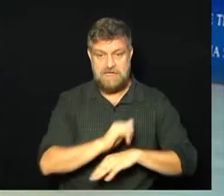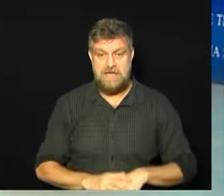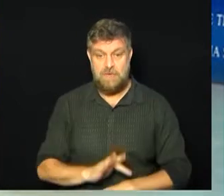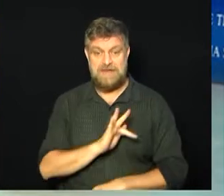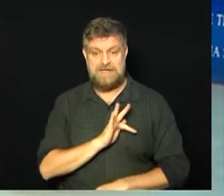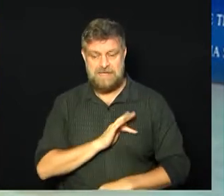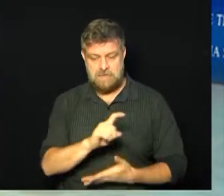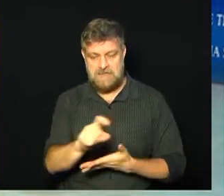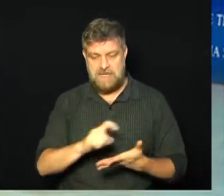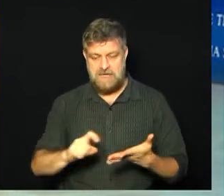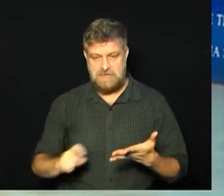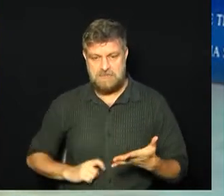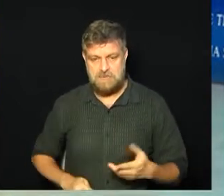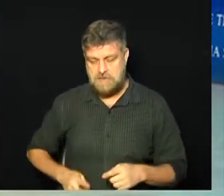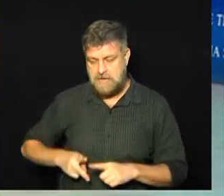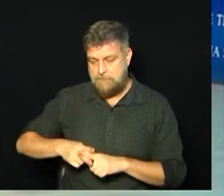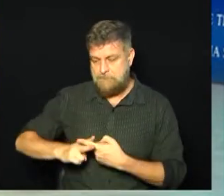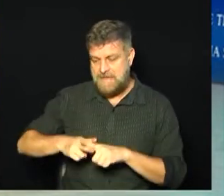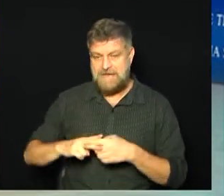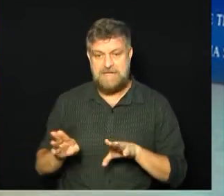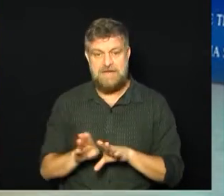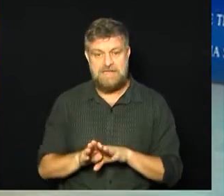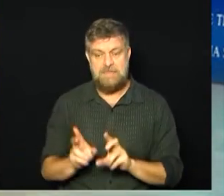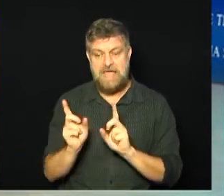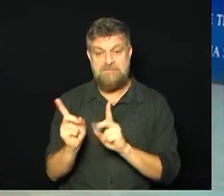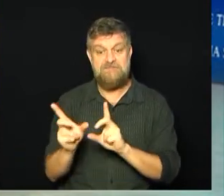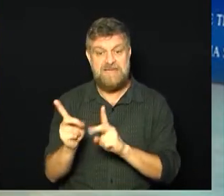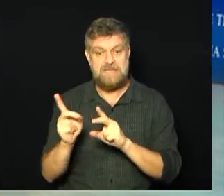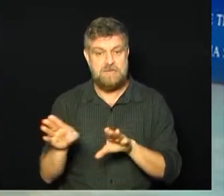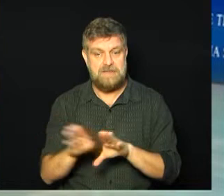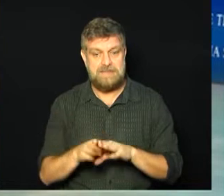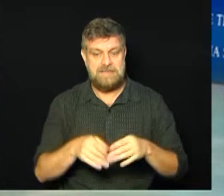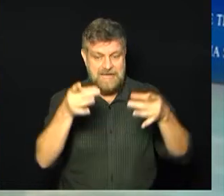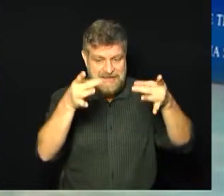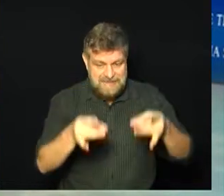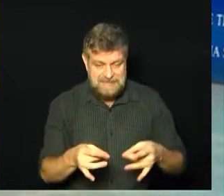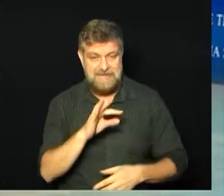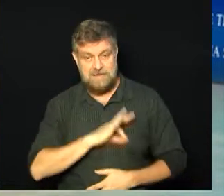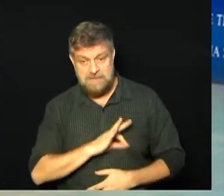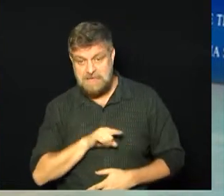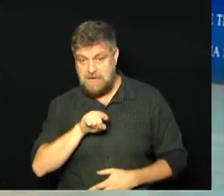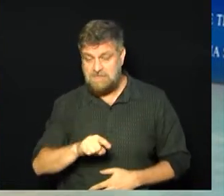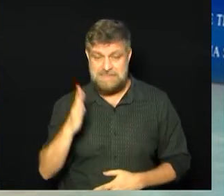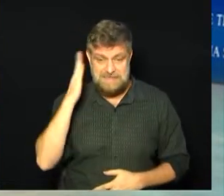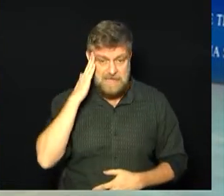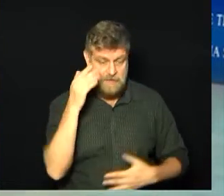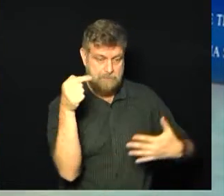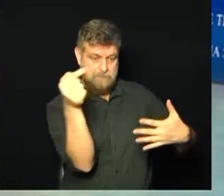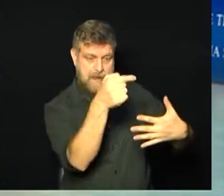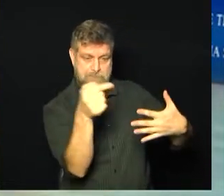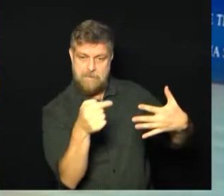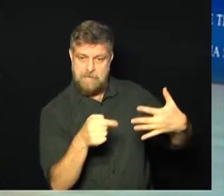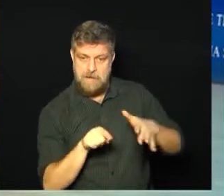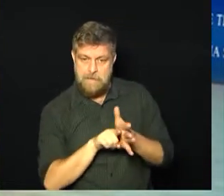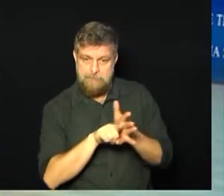impressora, torneiro mecânico e vendedor interno. Detalhes como exigências e salário de cada vaga o interessado